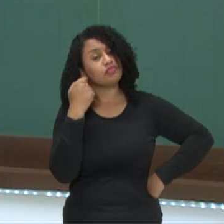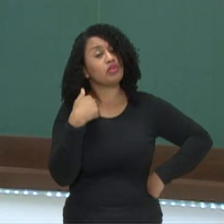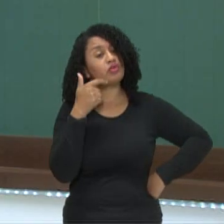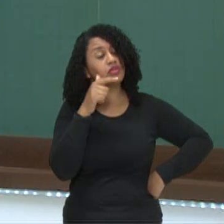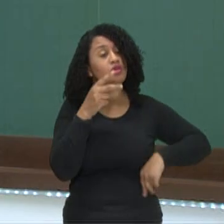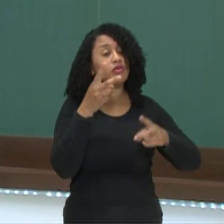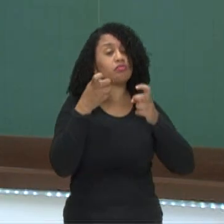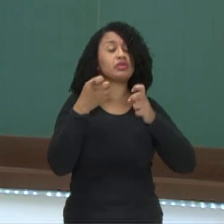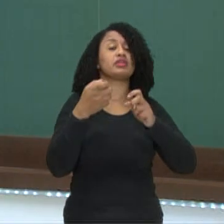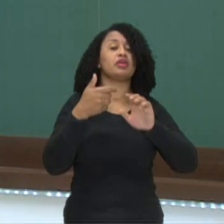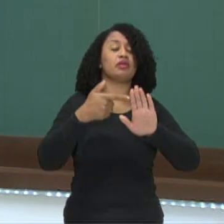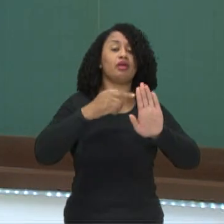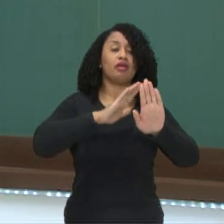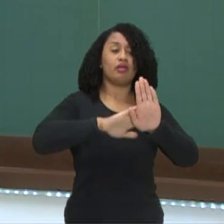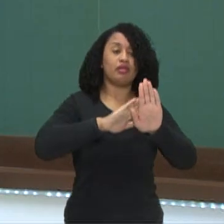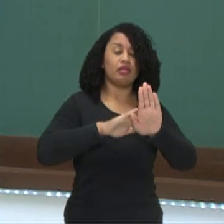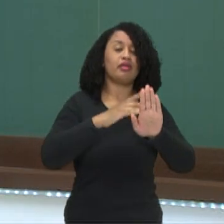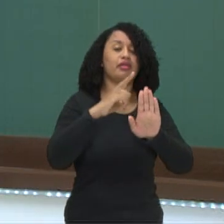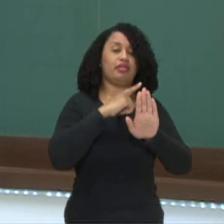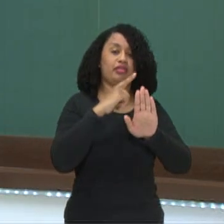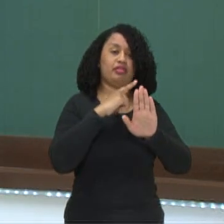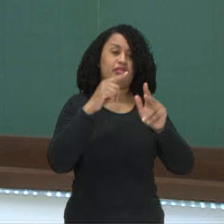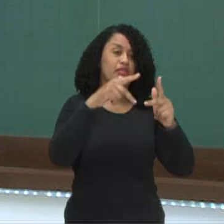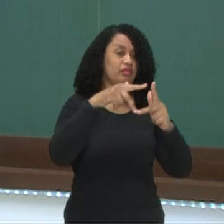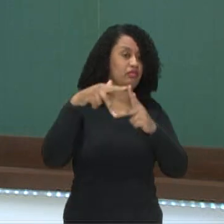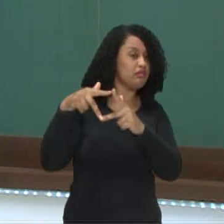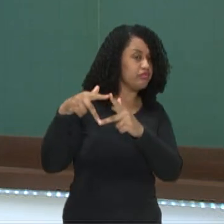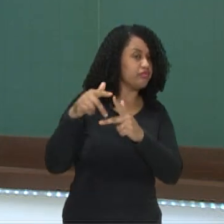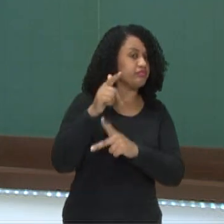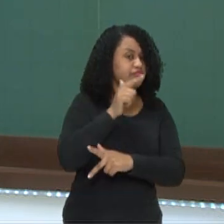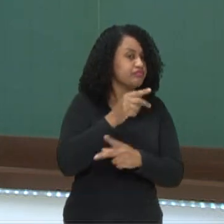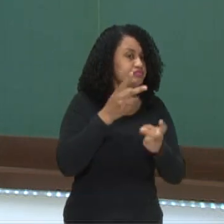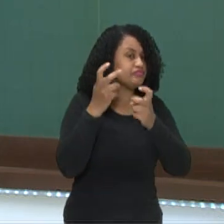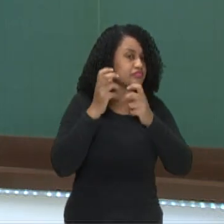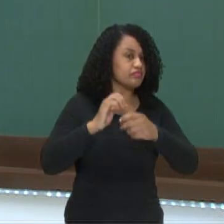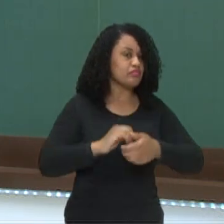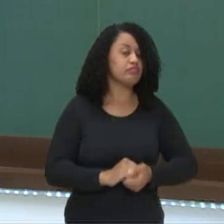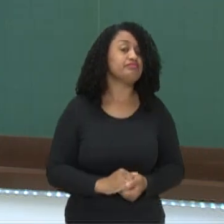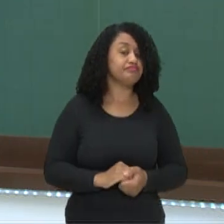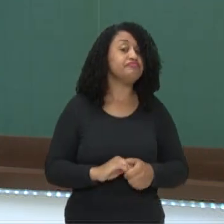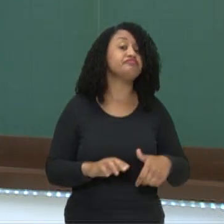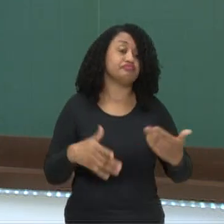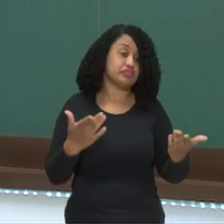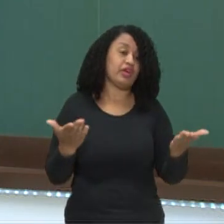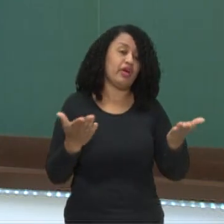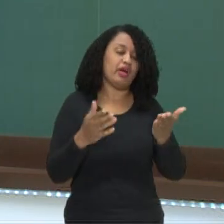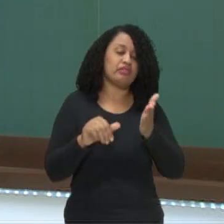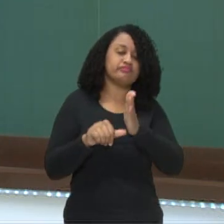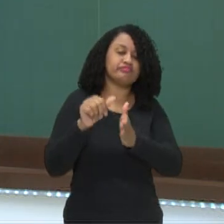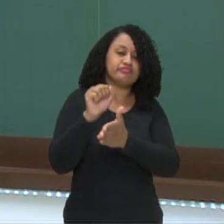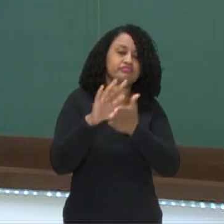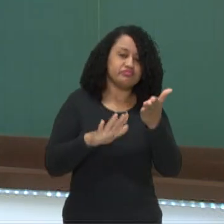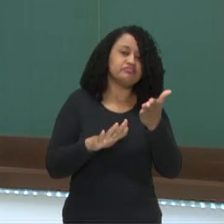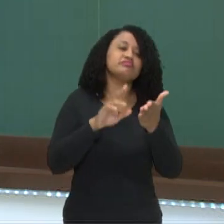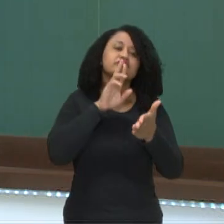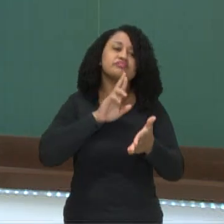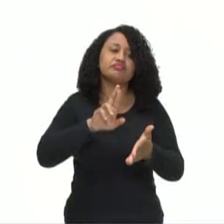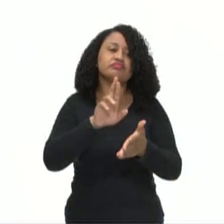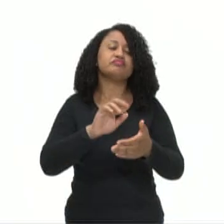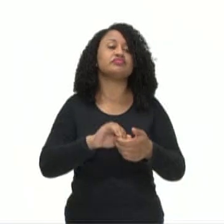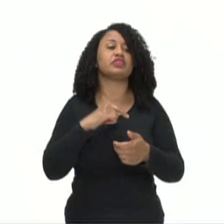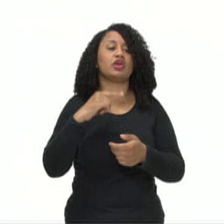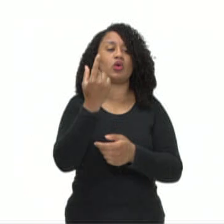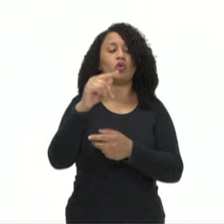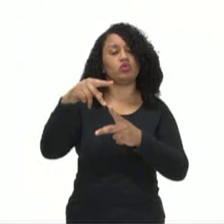a ironia presente nessa tirinha? É sobre isso que nós temos a nossa primeira atividade. Temos aqui o